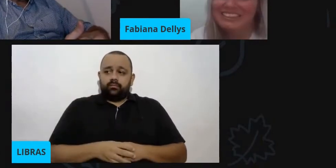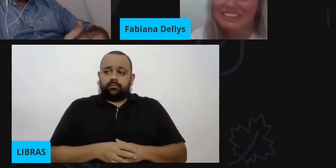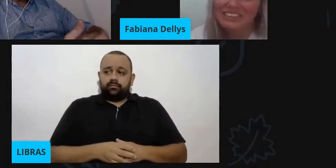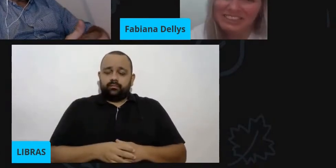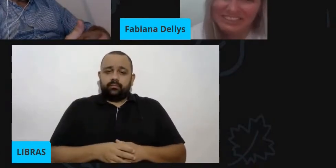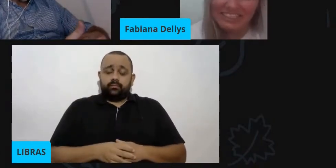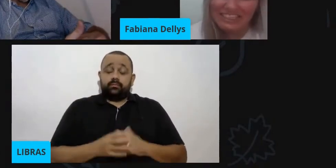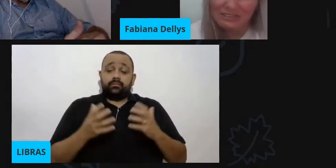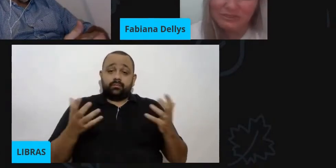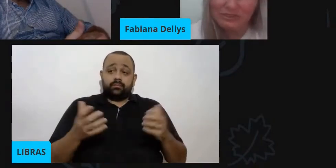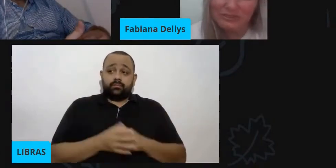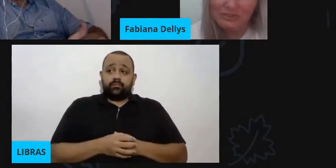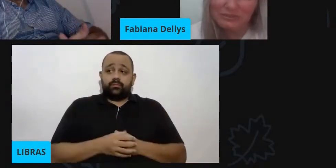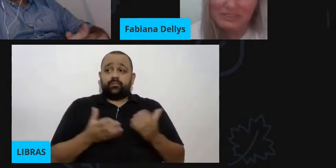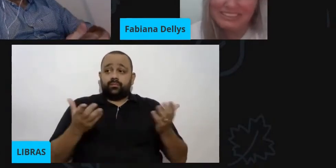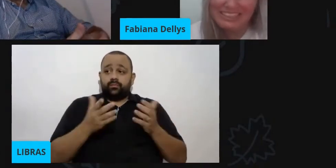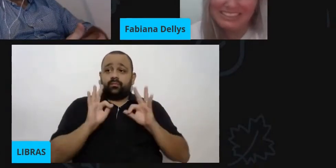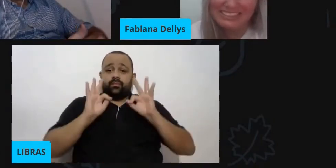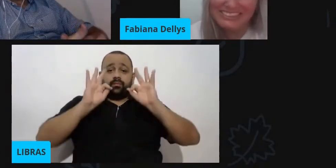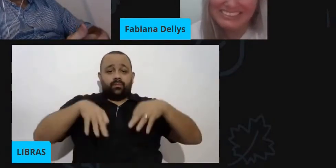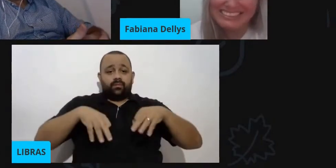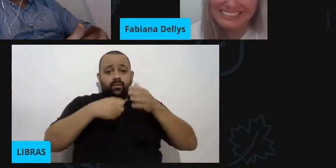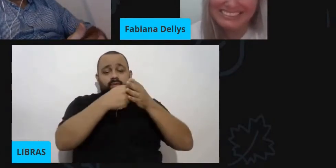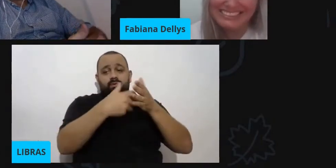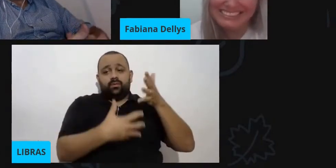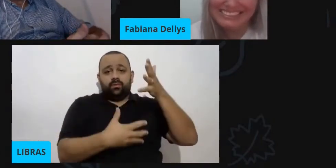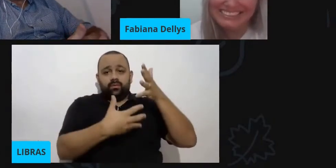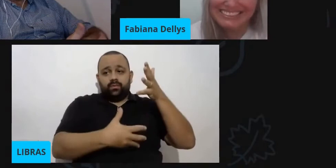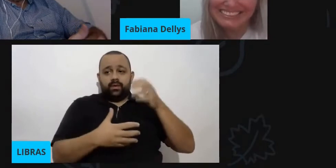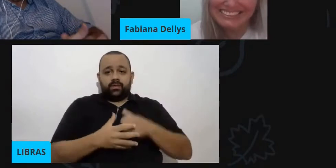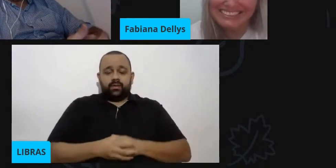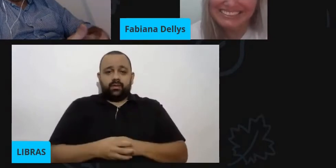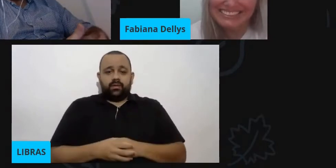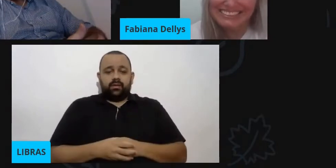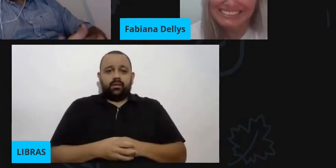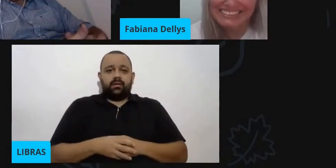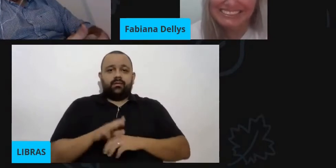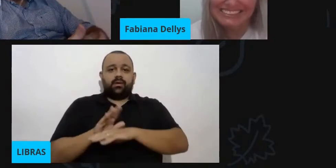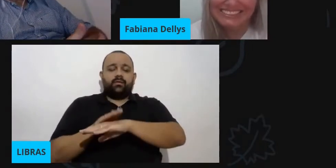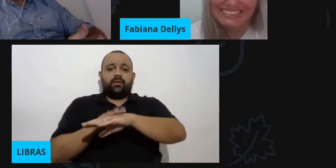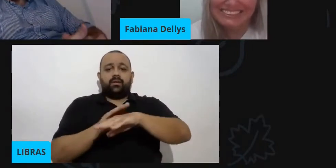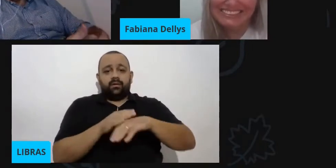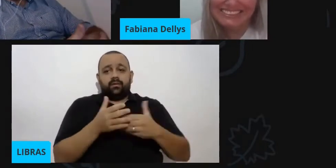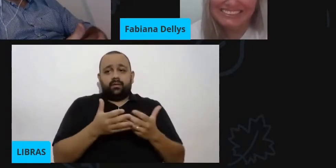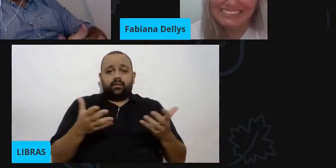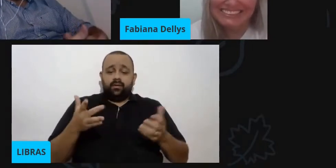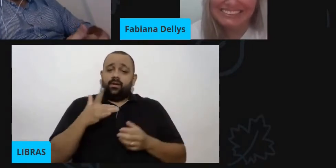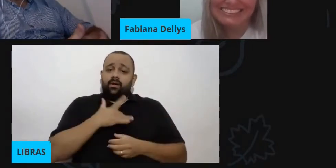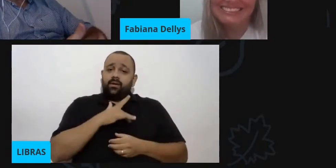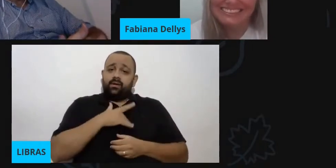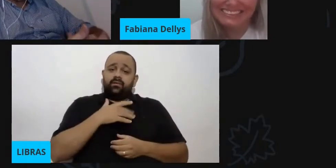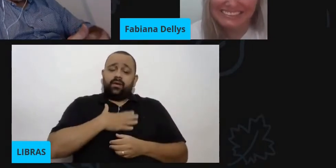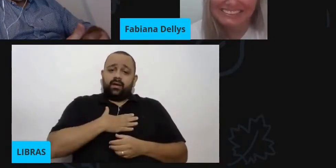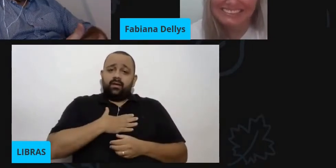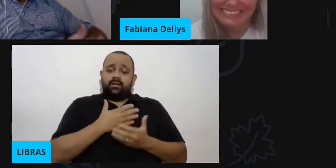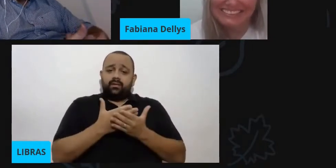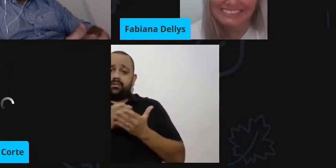Feliz. E aí a gente encerra os nossos comentários. É uma pena, eu gostei muito de